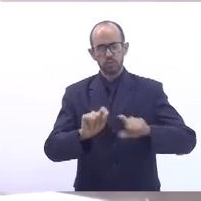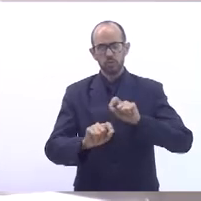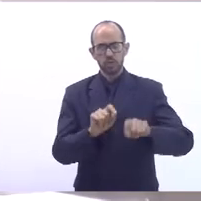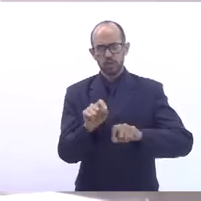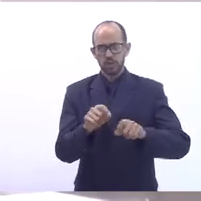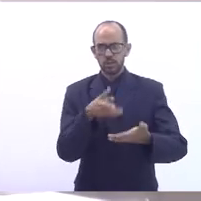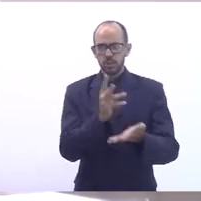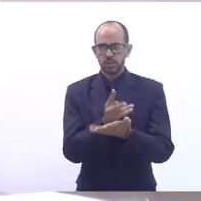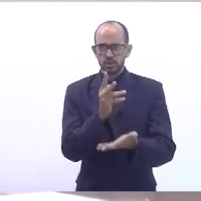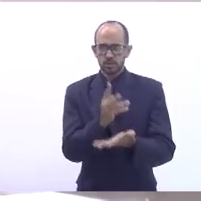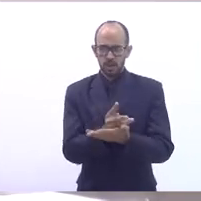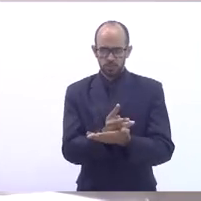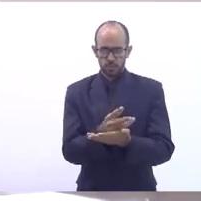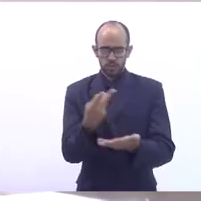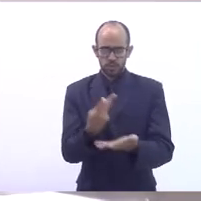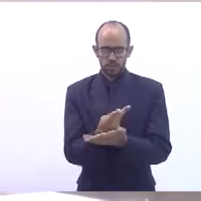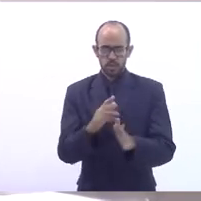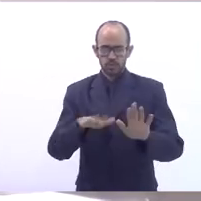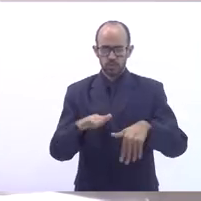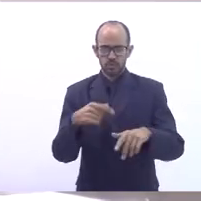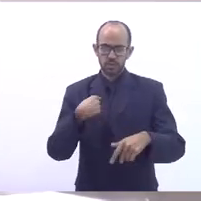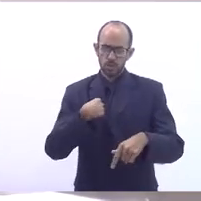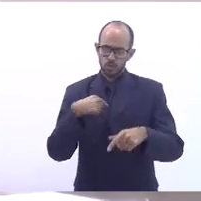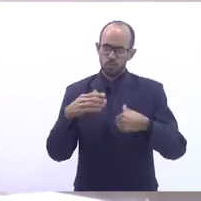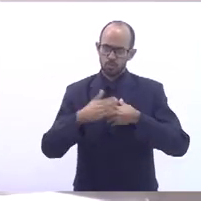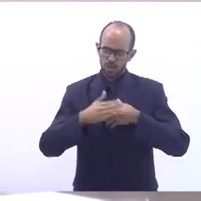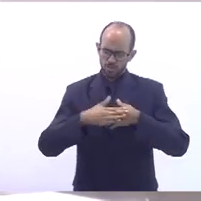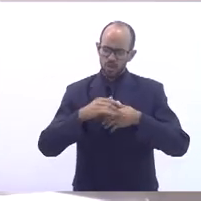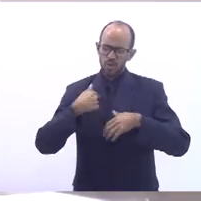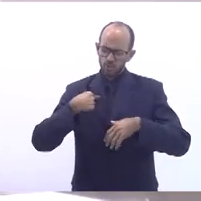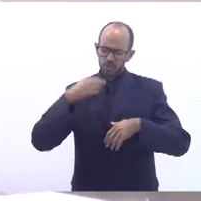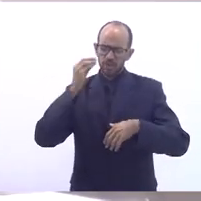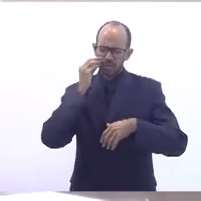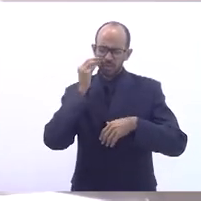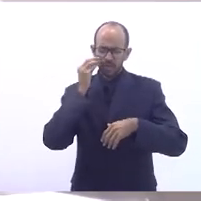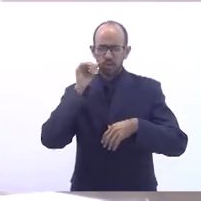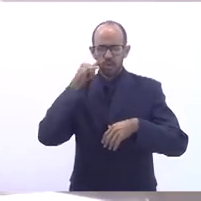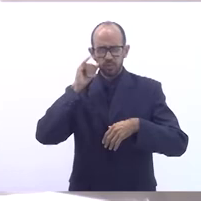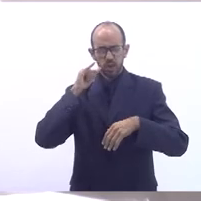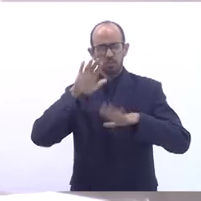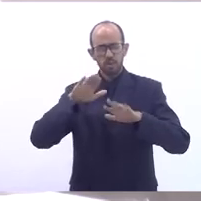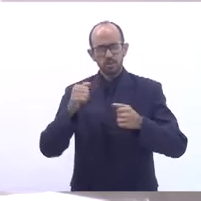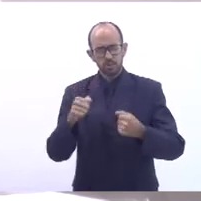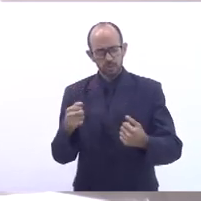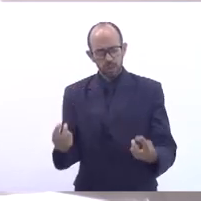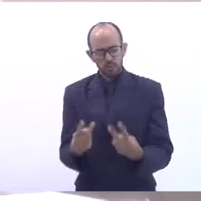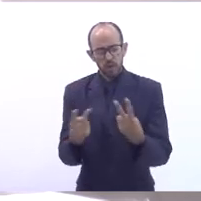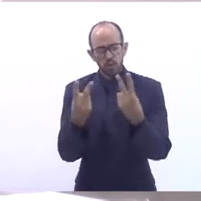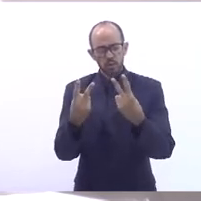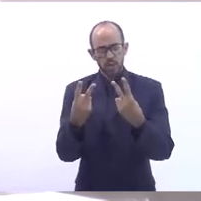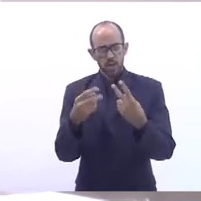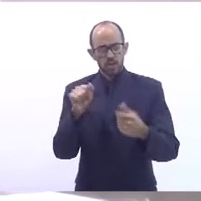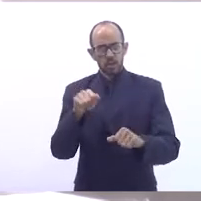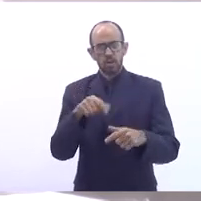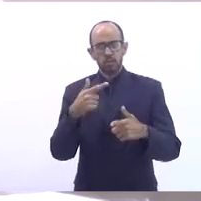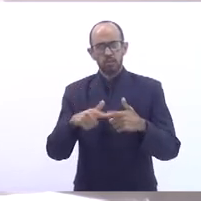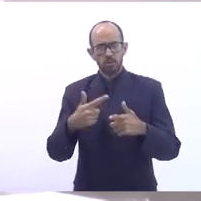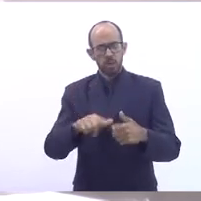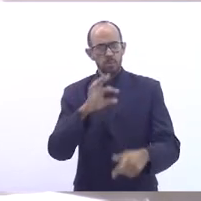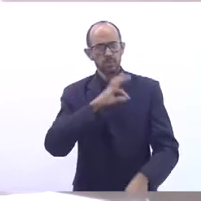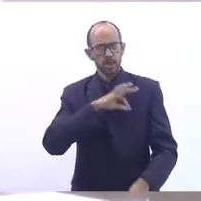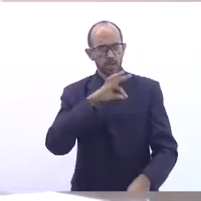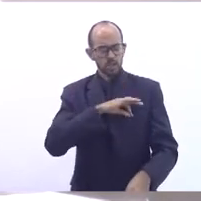a gente sempre ocorre às vezes até eu não mas eu sempre me policiei uniu-se a gente sempre tenta valorizar a questão de salarial a